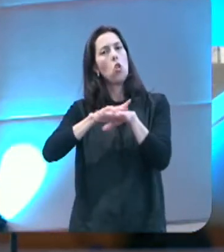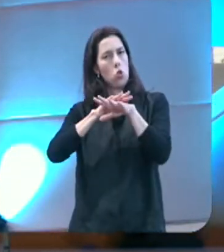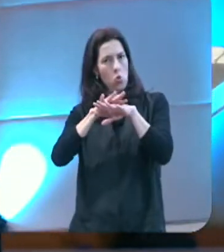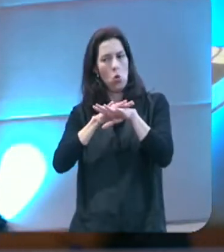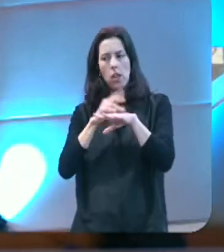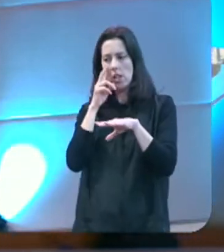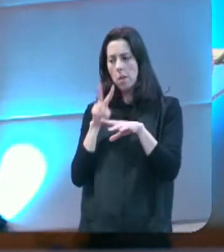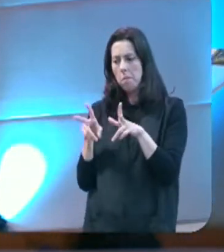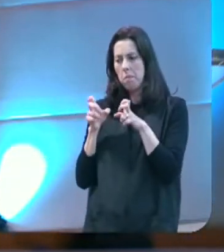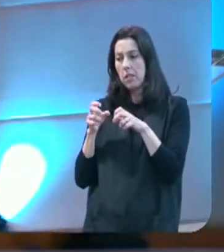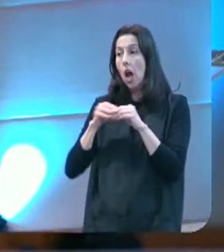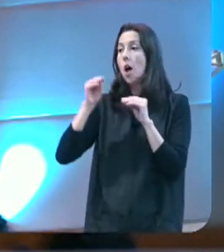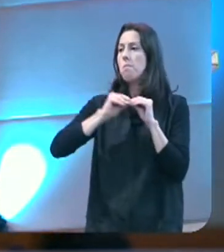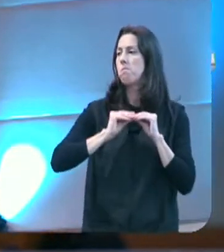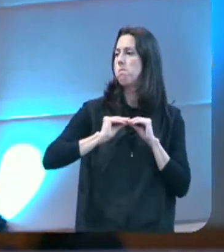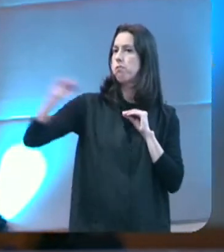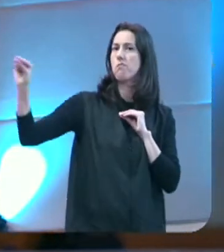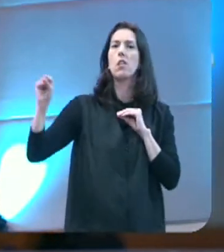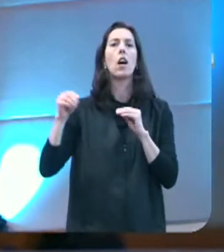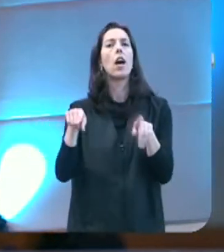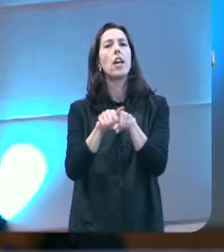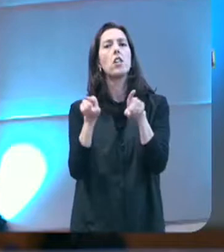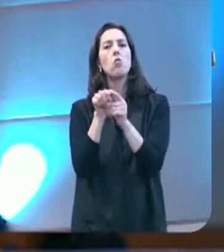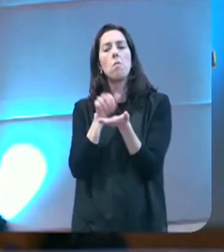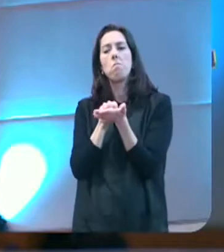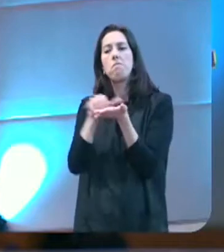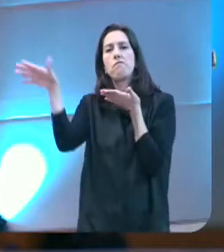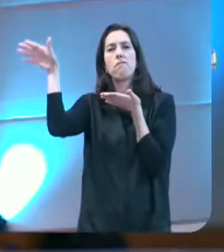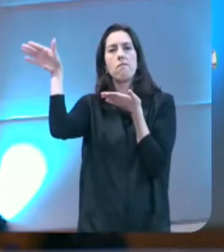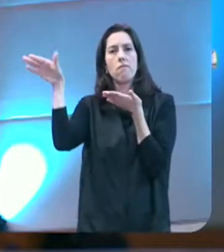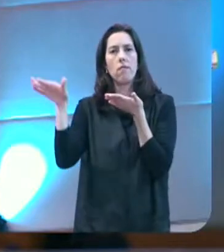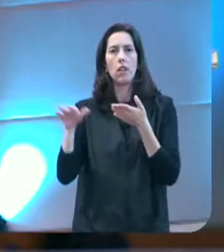Ele, de certo modo, era expulso da sua vida.